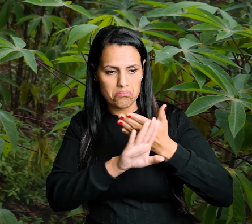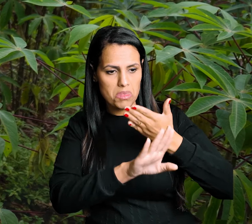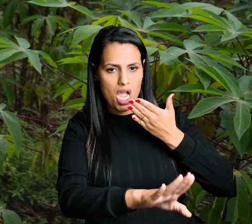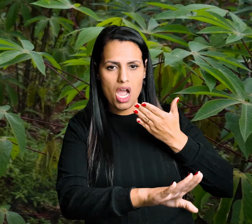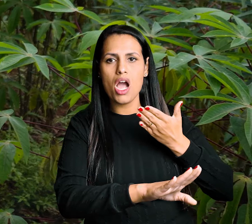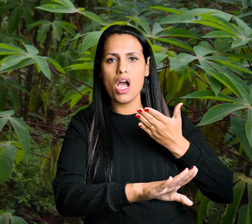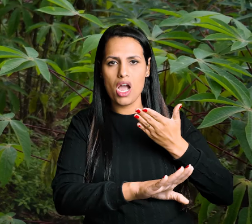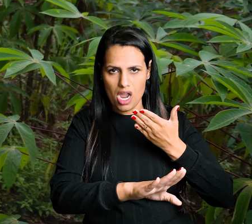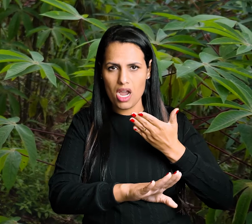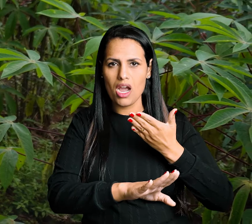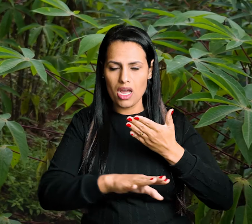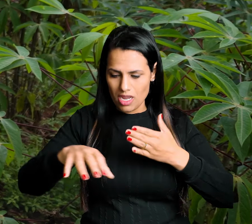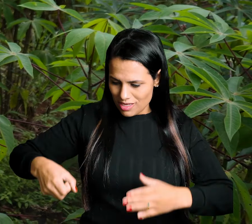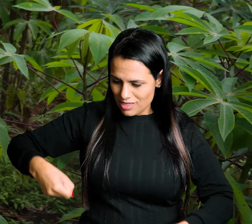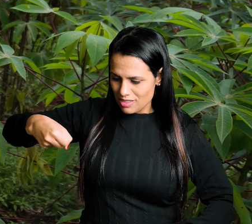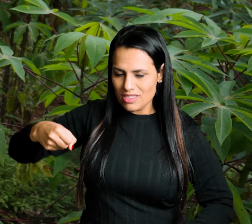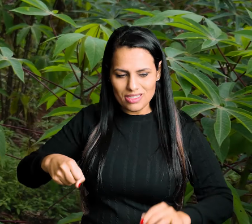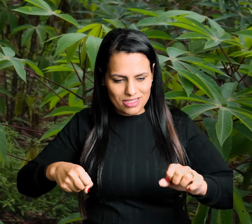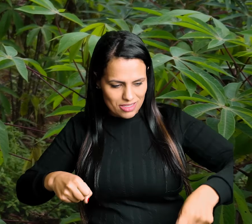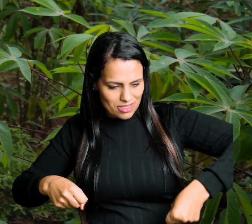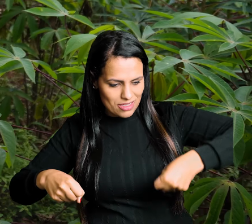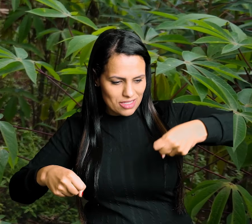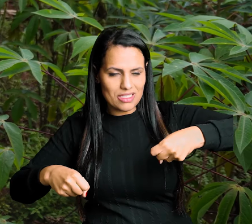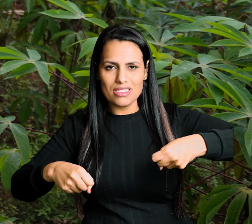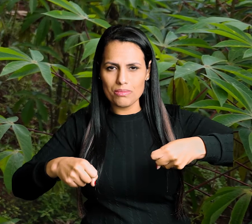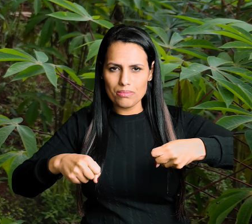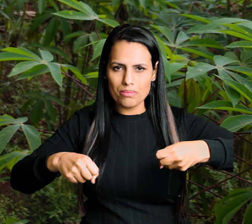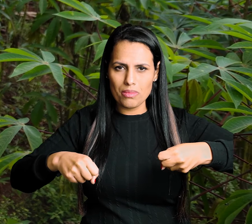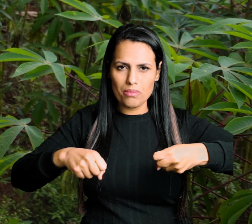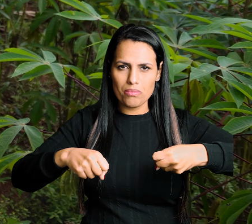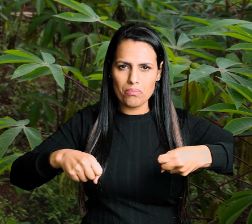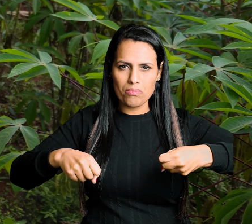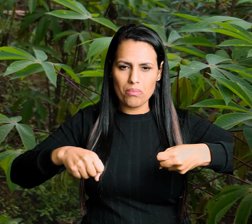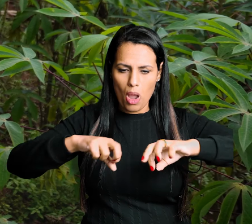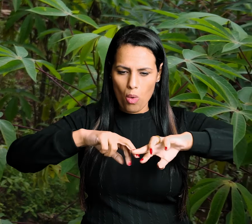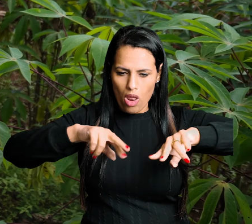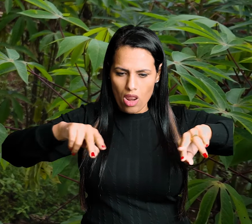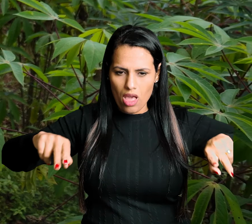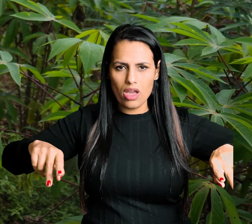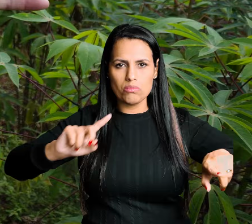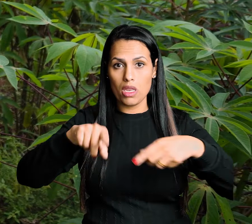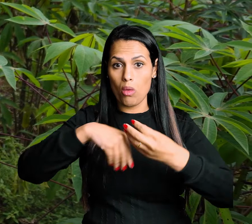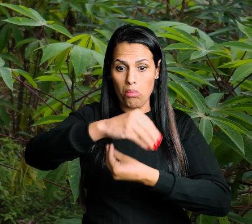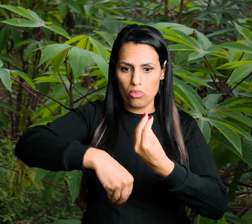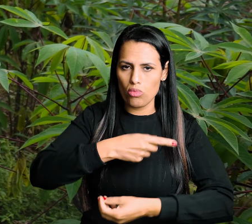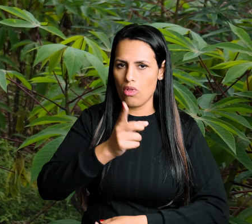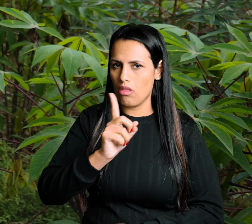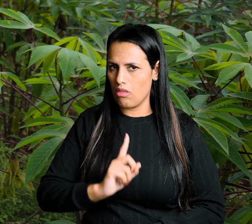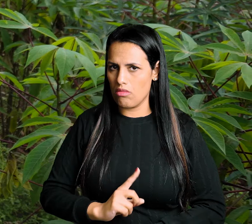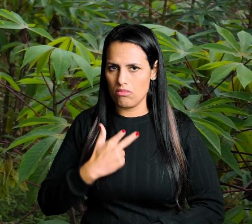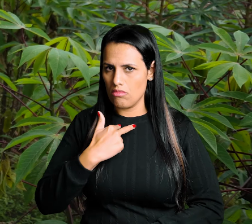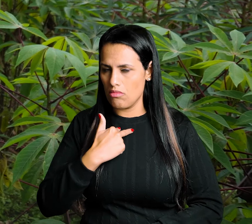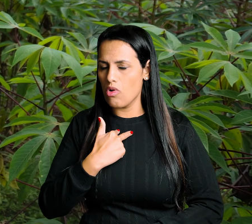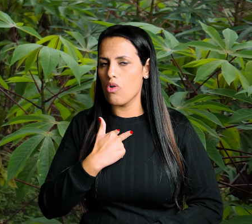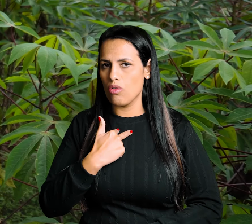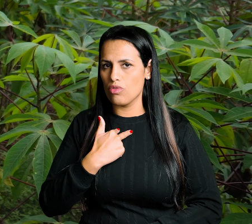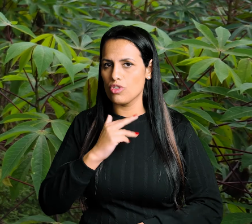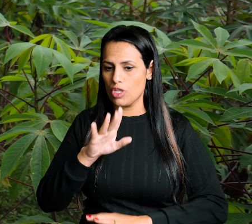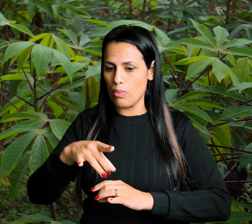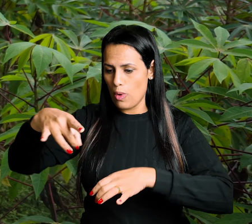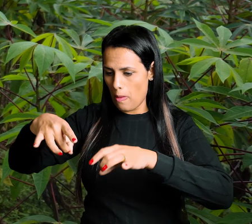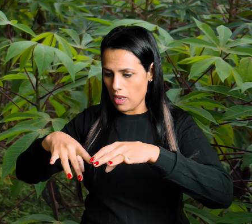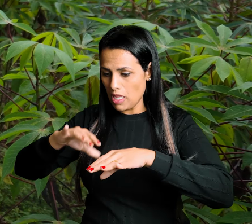faço os fechinhos assim, vou separando por qualidade dela, para não misturar tudo, né? Para depois a gente plantar assim, ter certinho